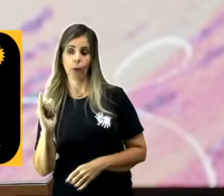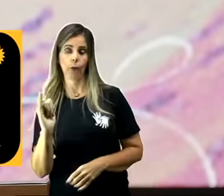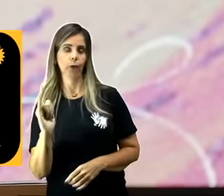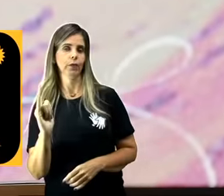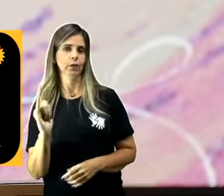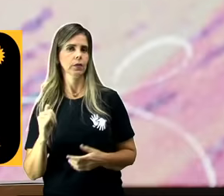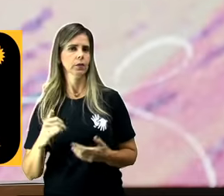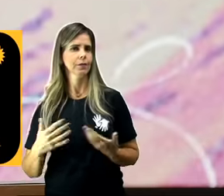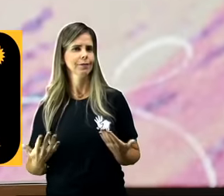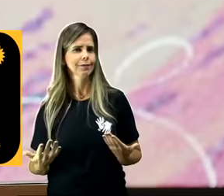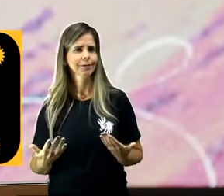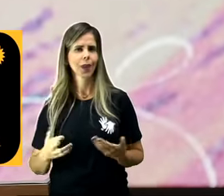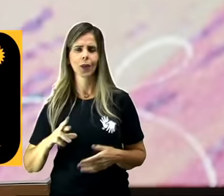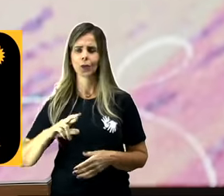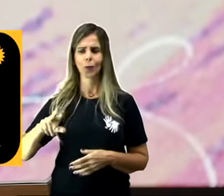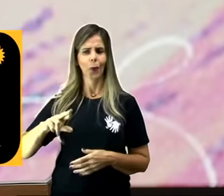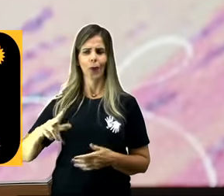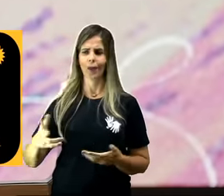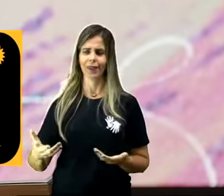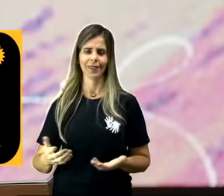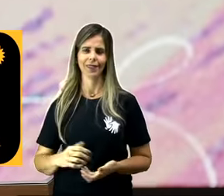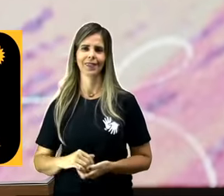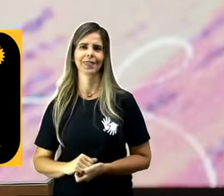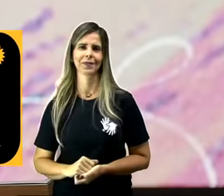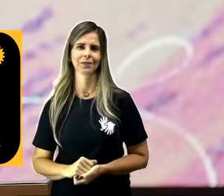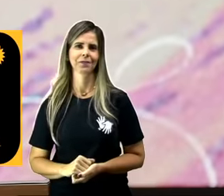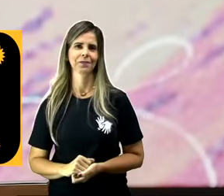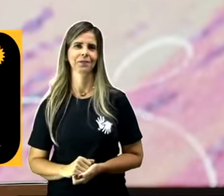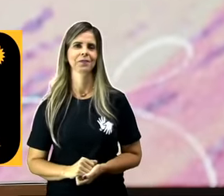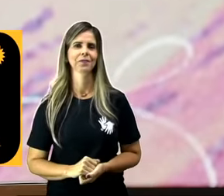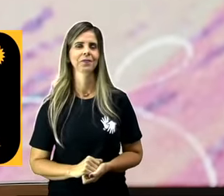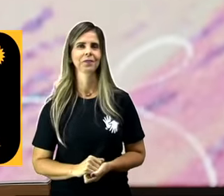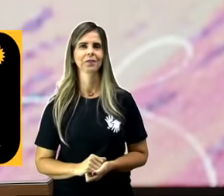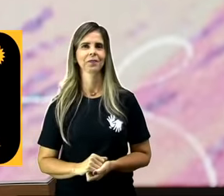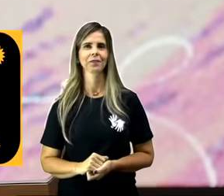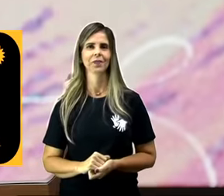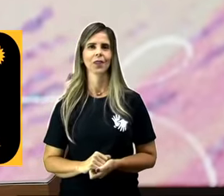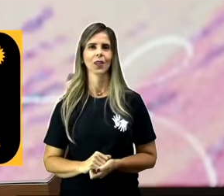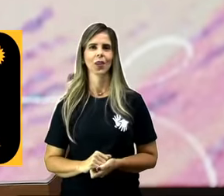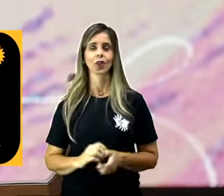eles estavam tudo metido, se achando, eu sou 12.